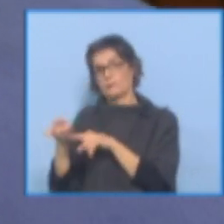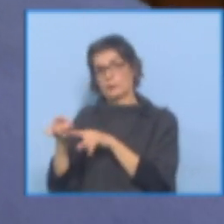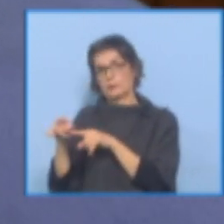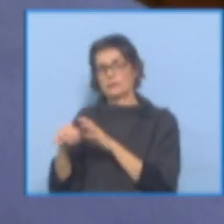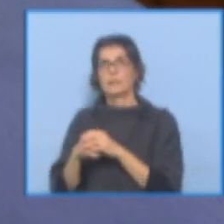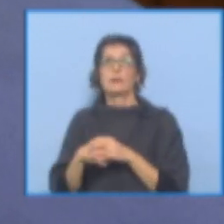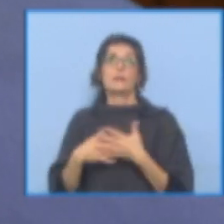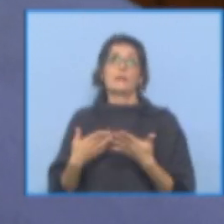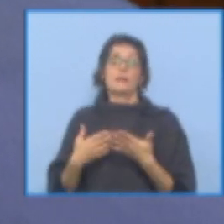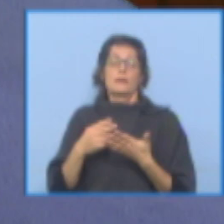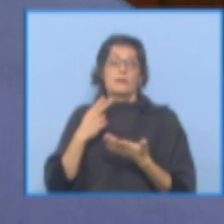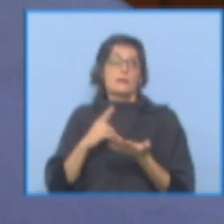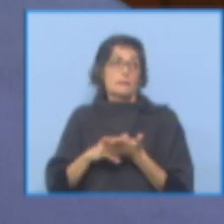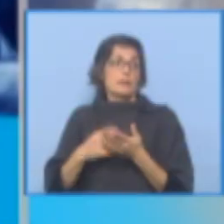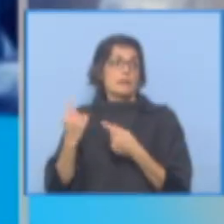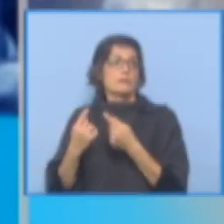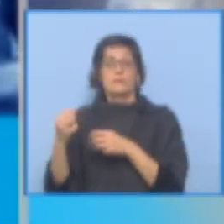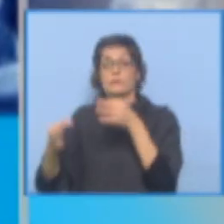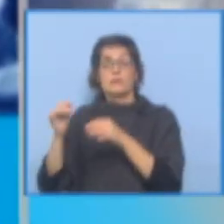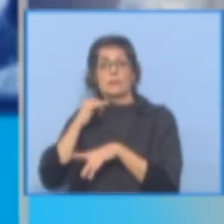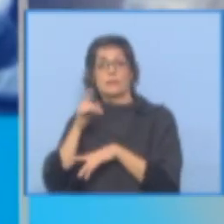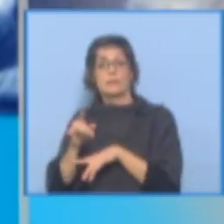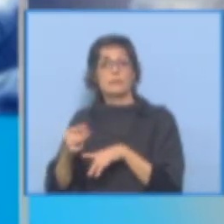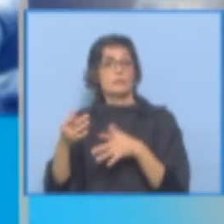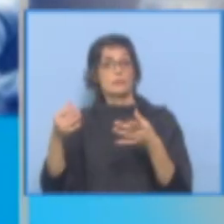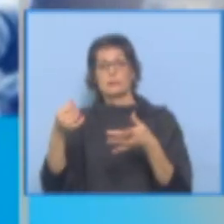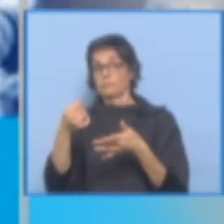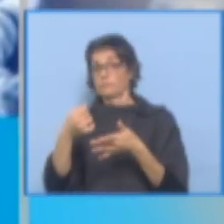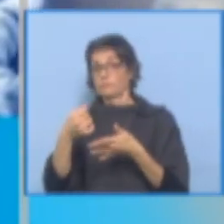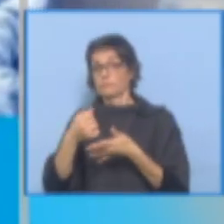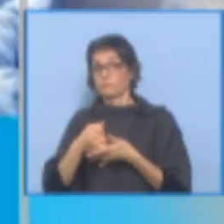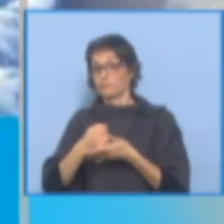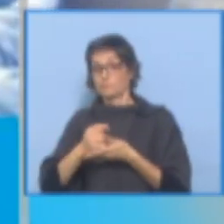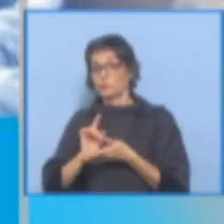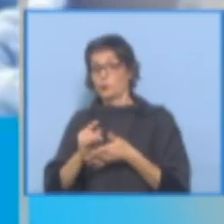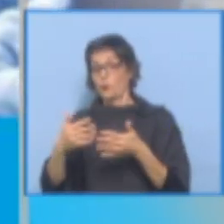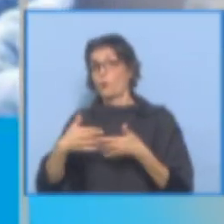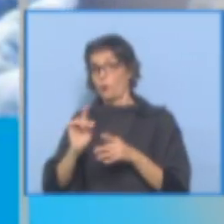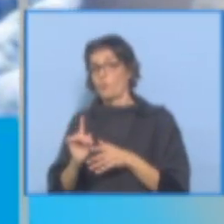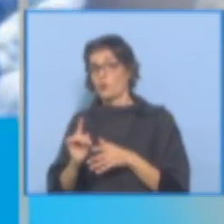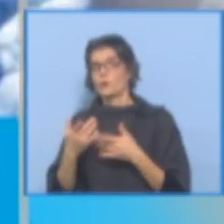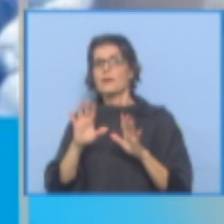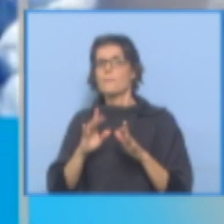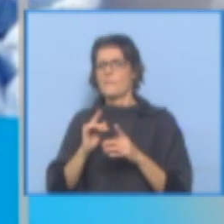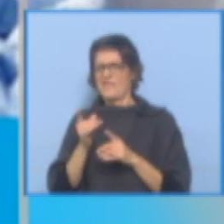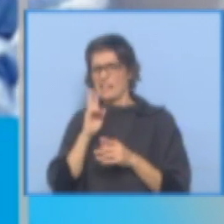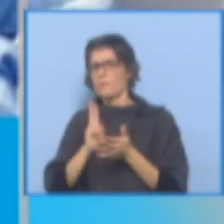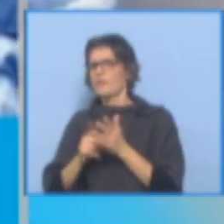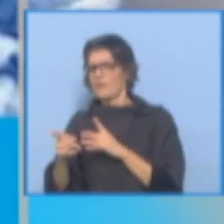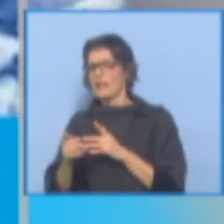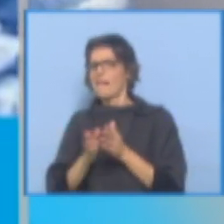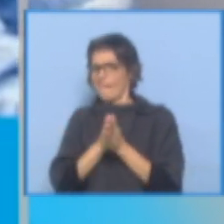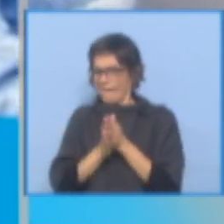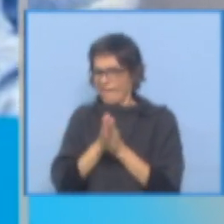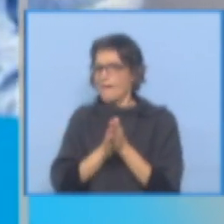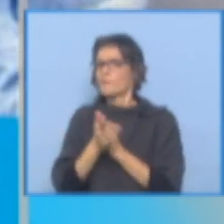justiça acham que não ajuda, mas o problema é que eles utilizam também, fraudulentamente, manipulando muitíssimo